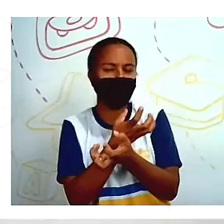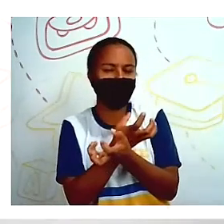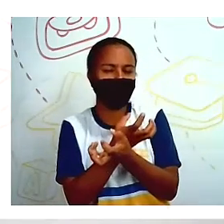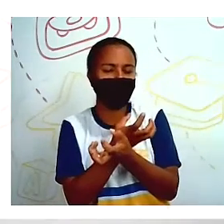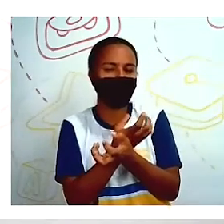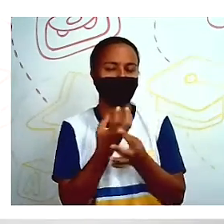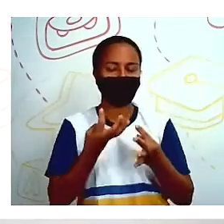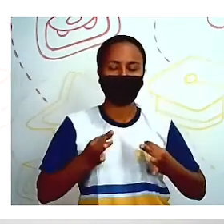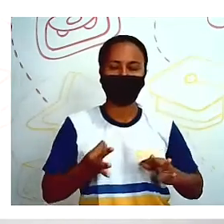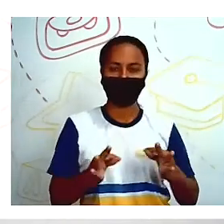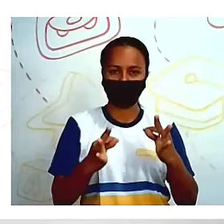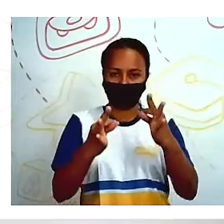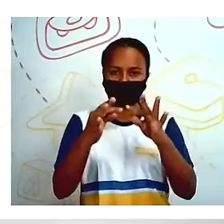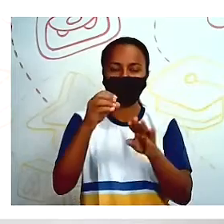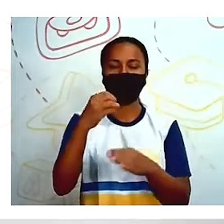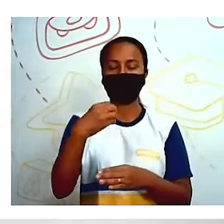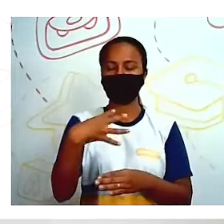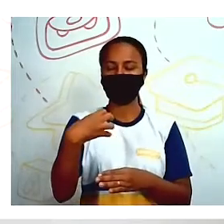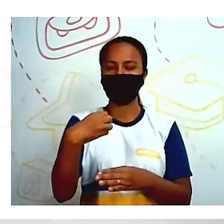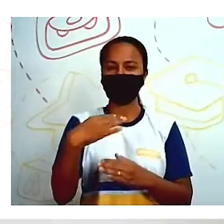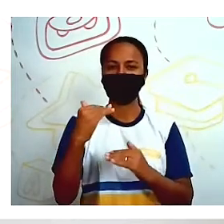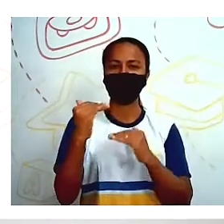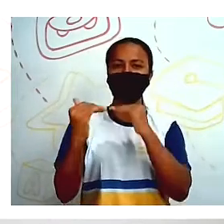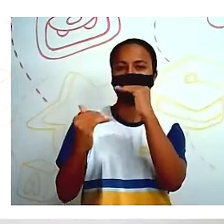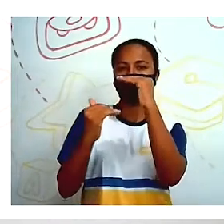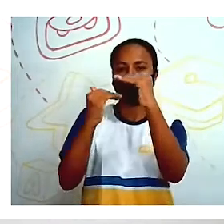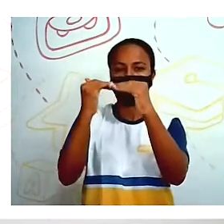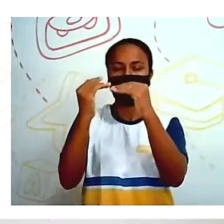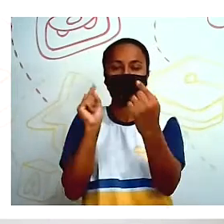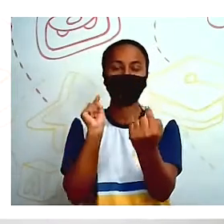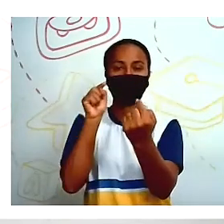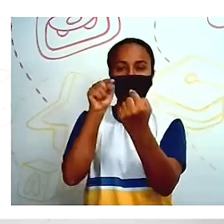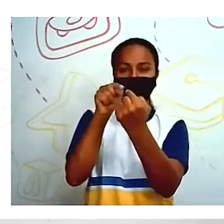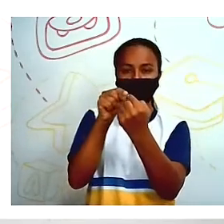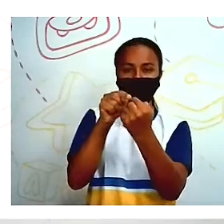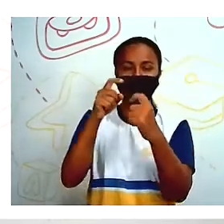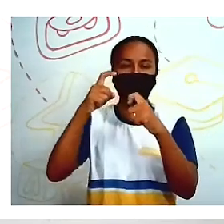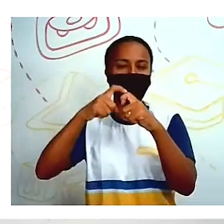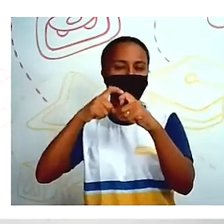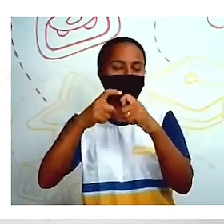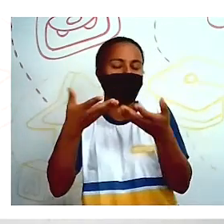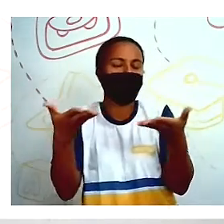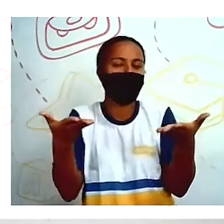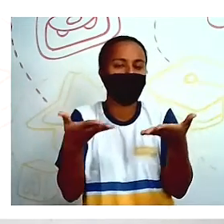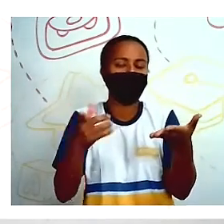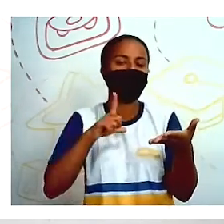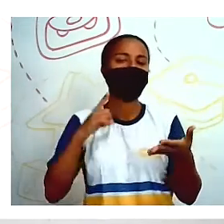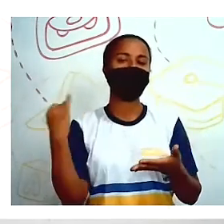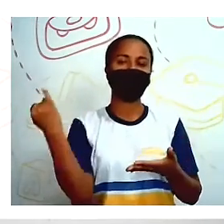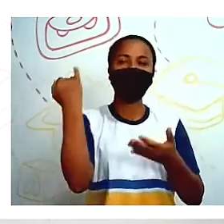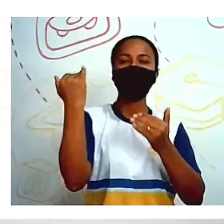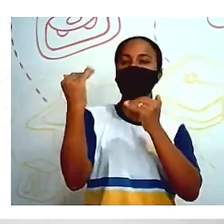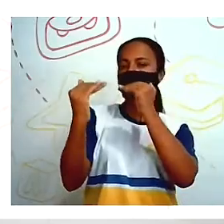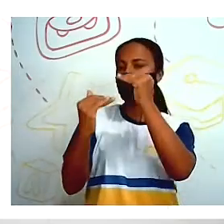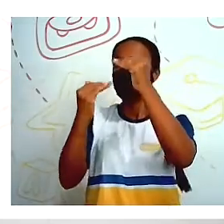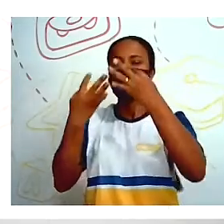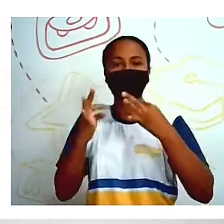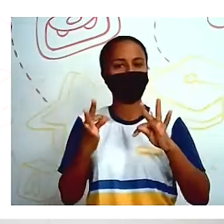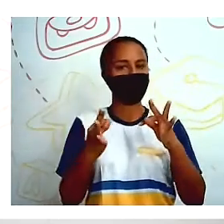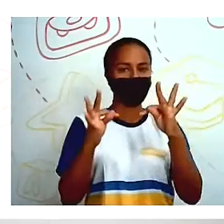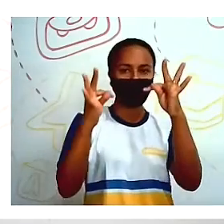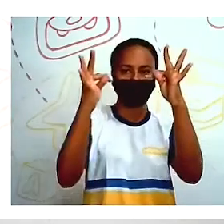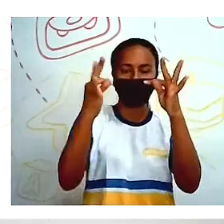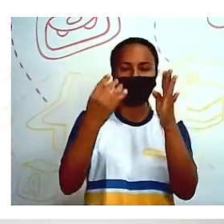vem sendo desenvolvida e, por esse motivo, a medicina conta hoje com importantes avanços,